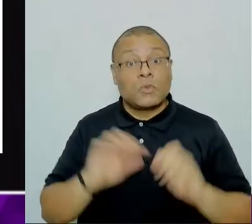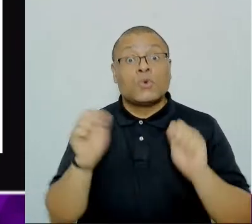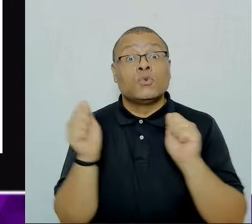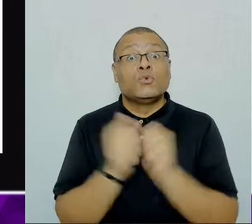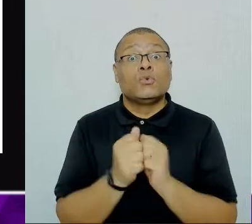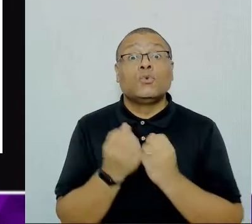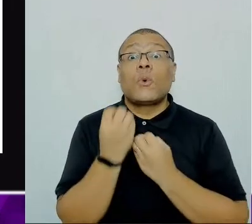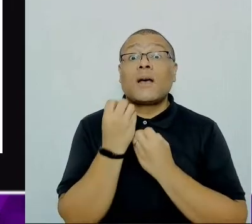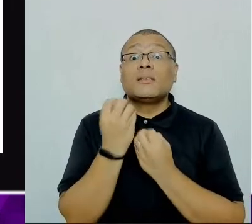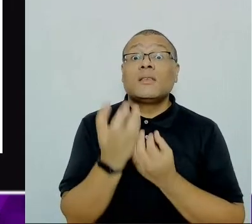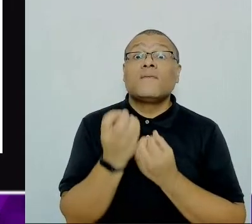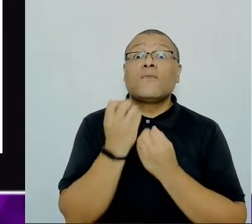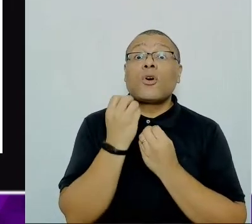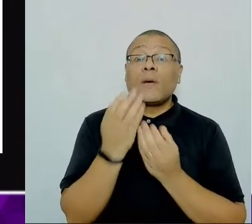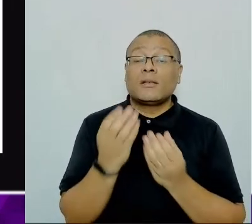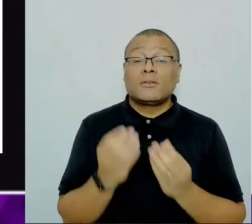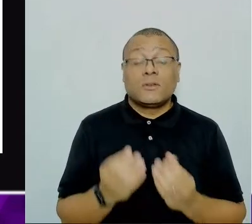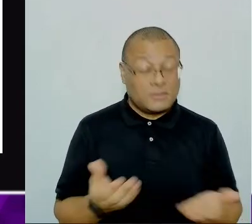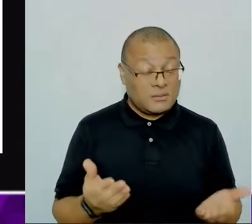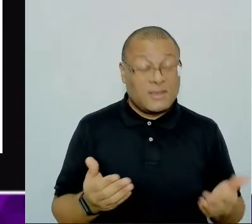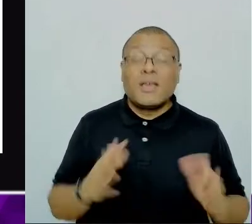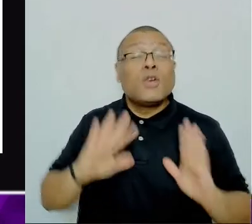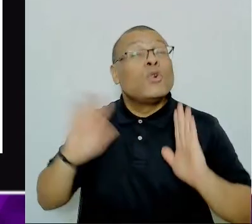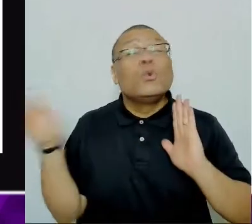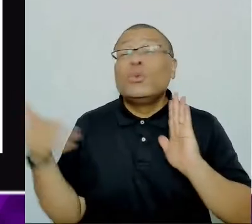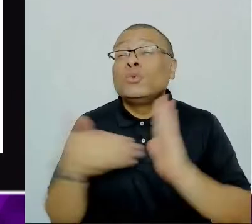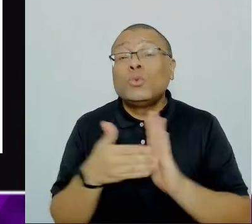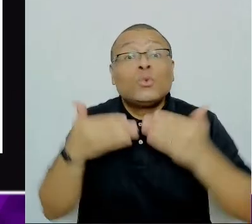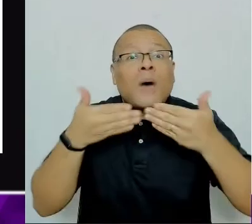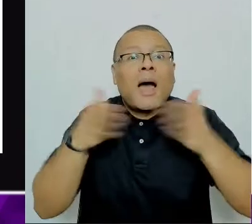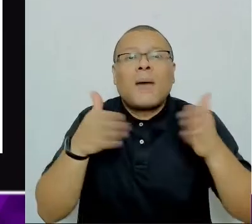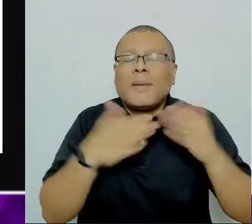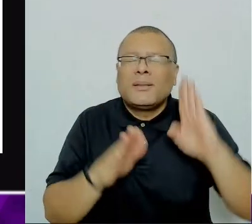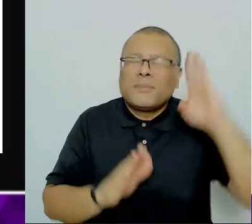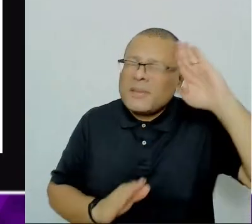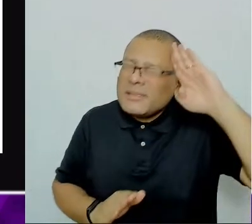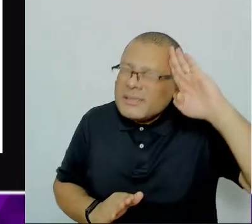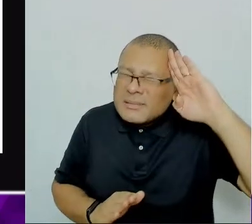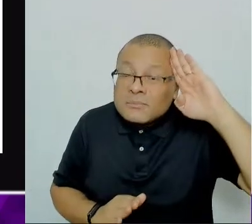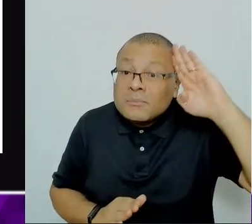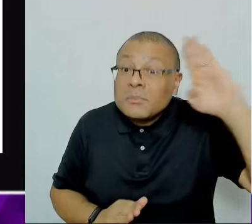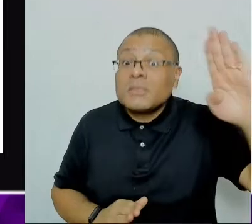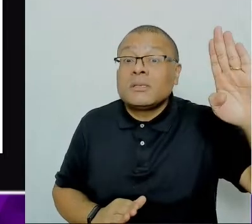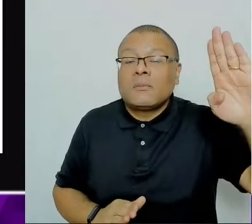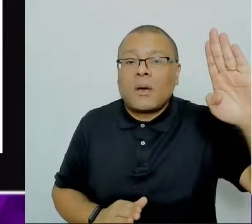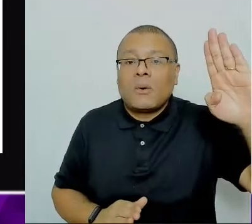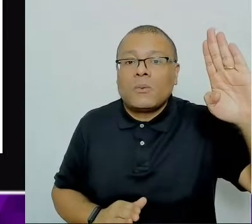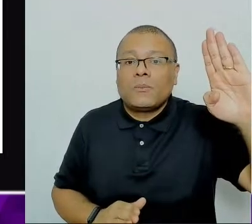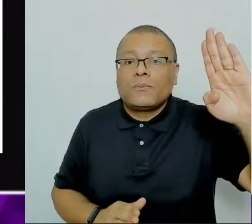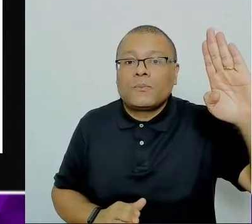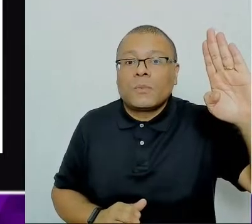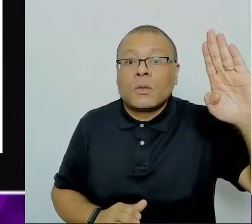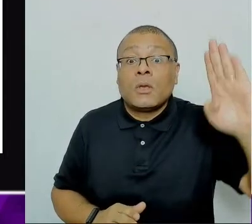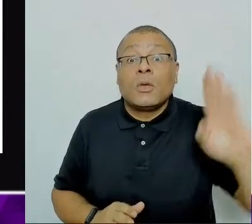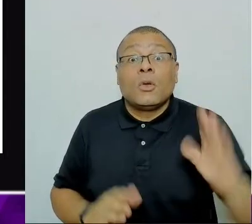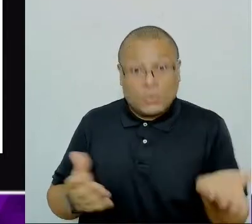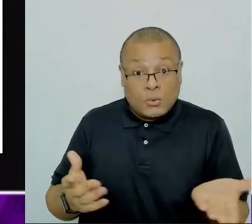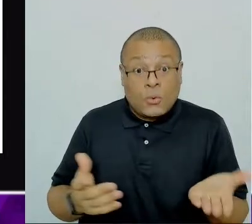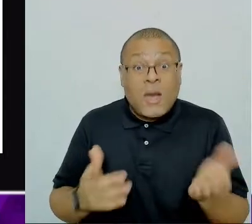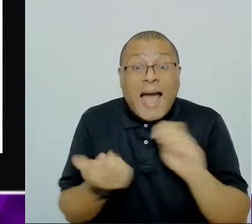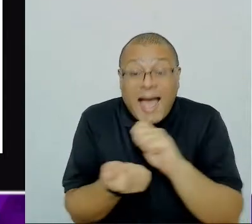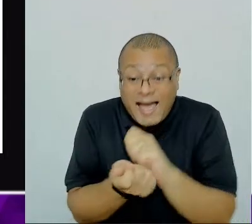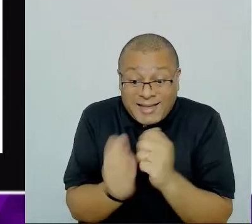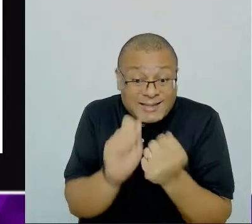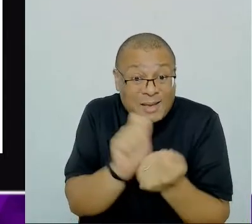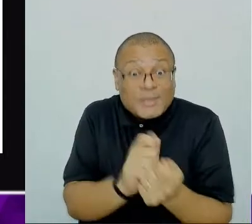informações, juntam esse Open Everything, mas que seja principalmente de uma coisa customizada,